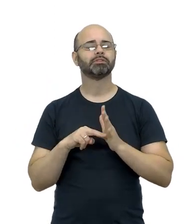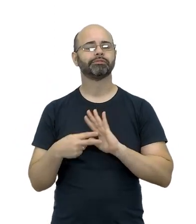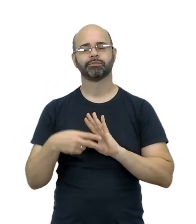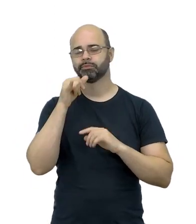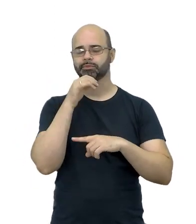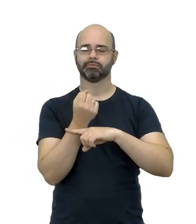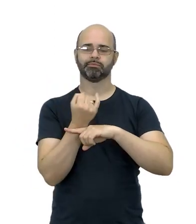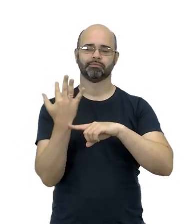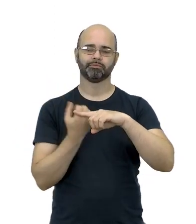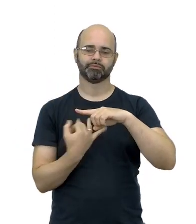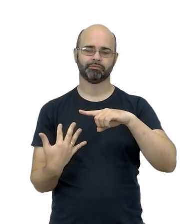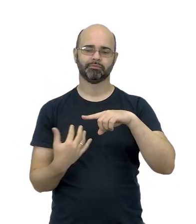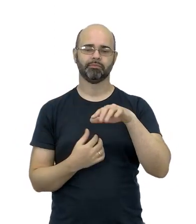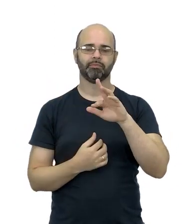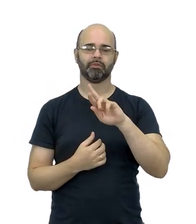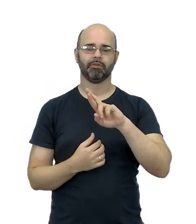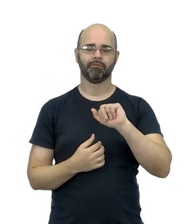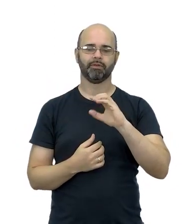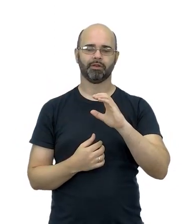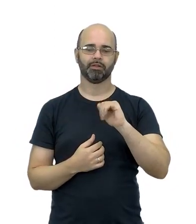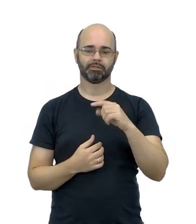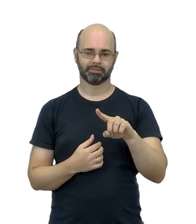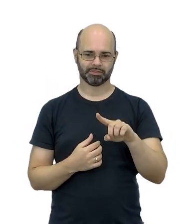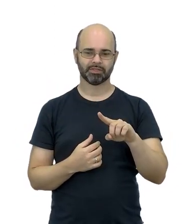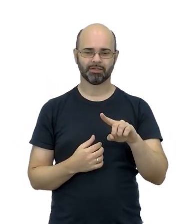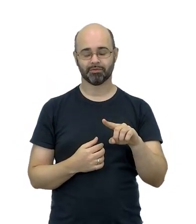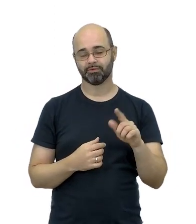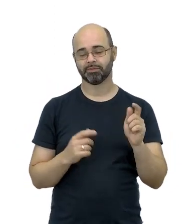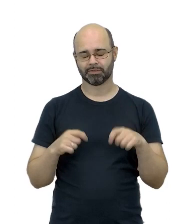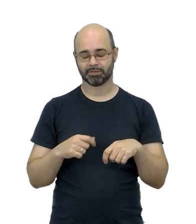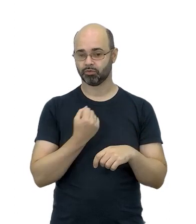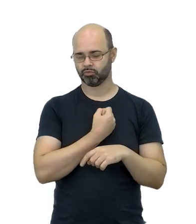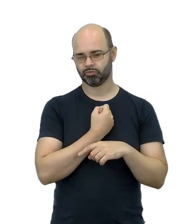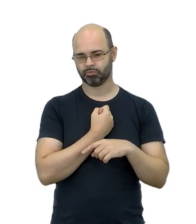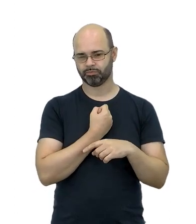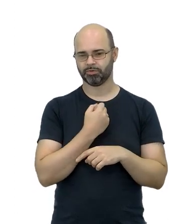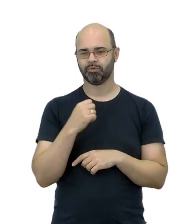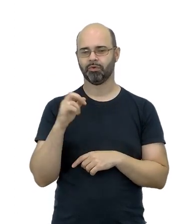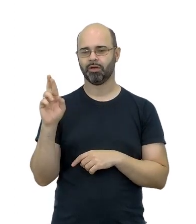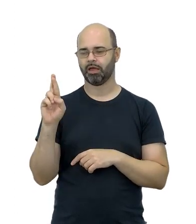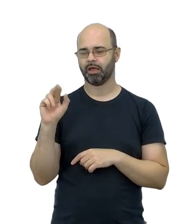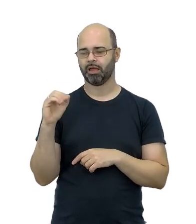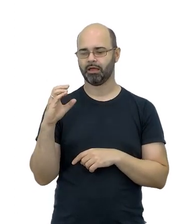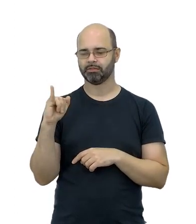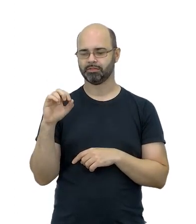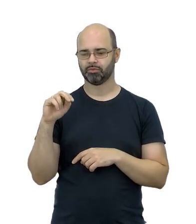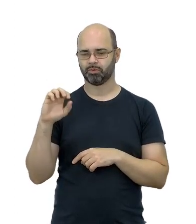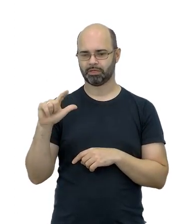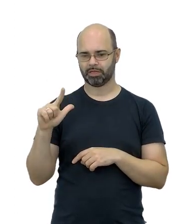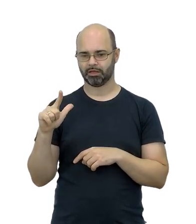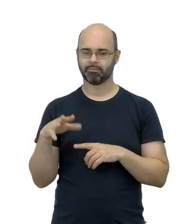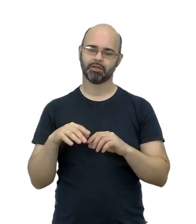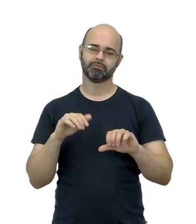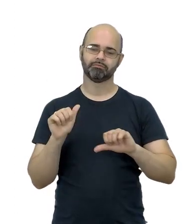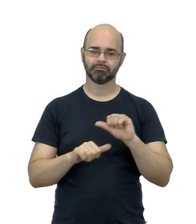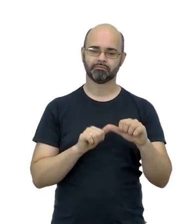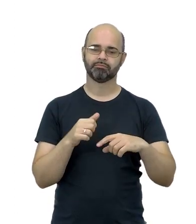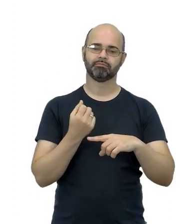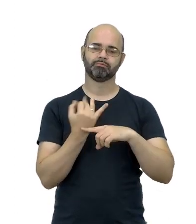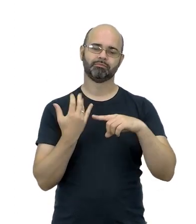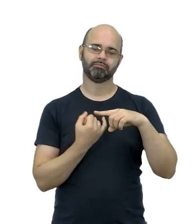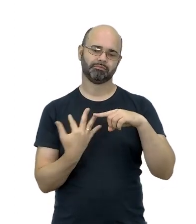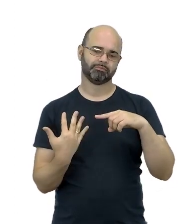ou seja, um número racional representado na forma fracionária. Então, quando a gente tem essas 2 citações